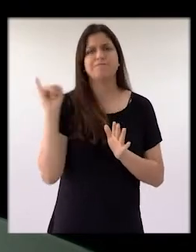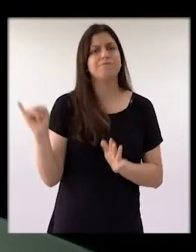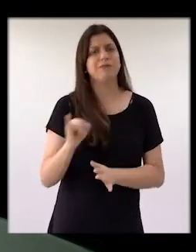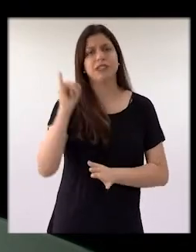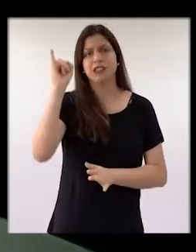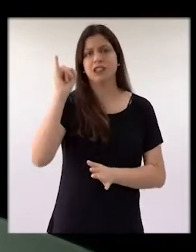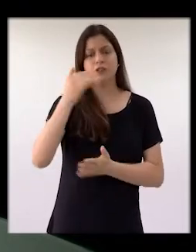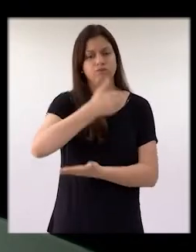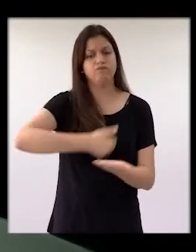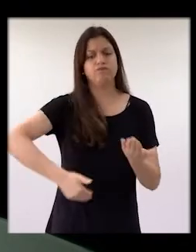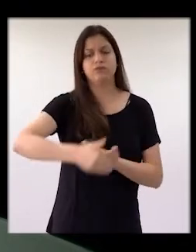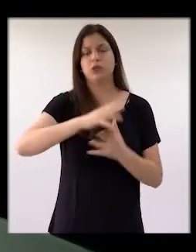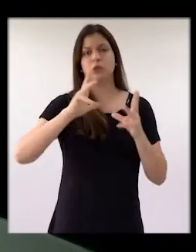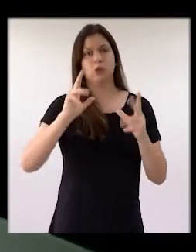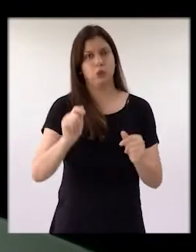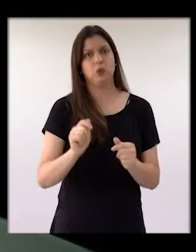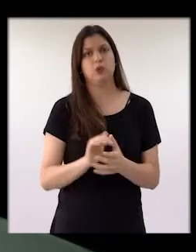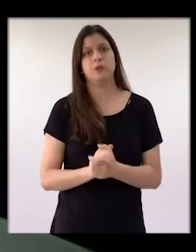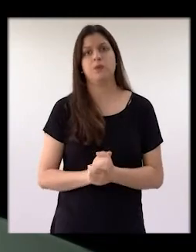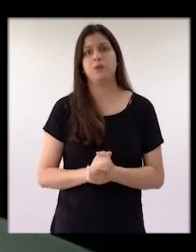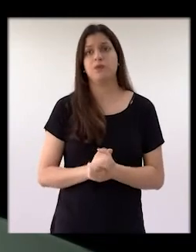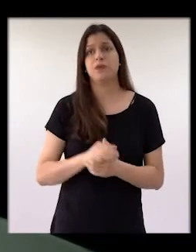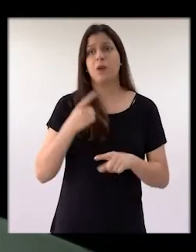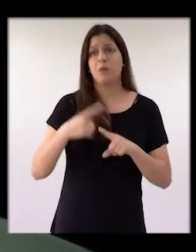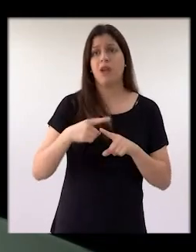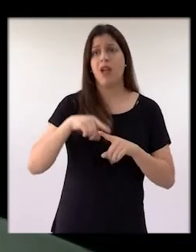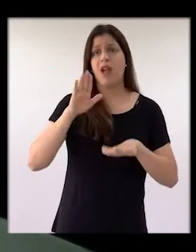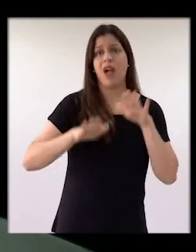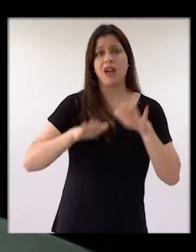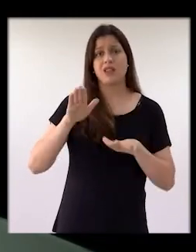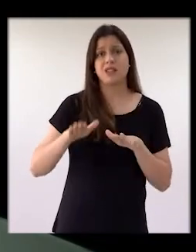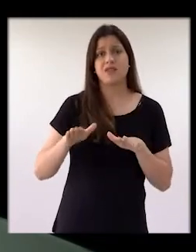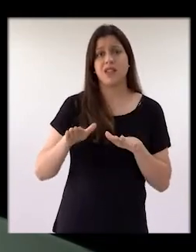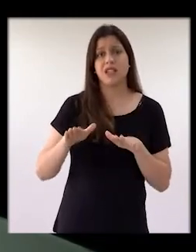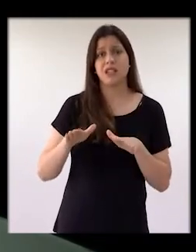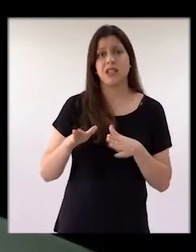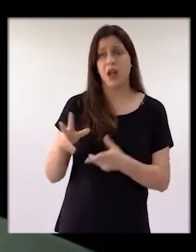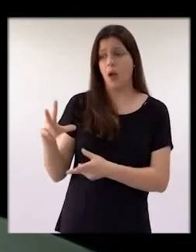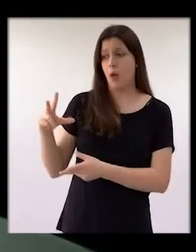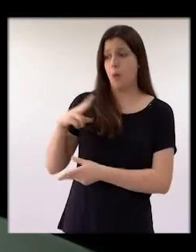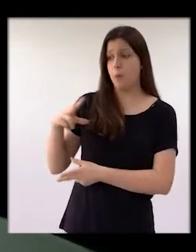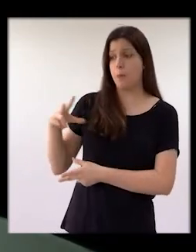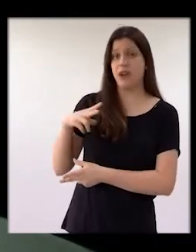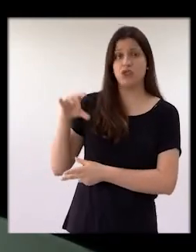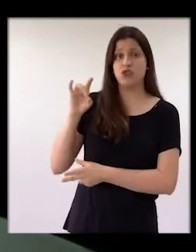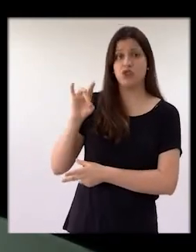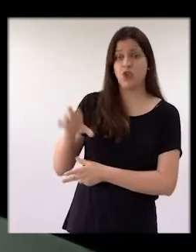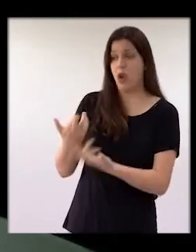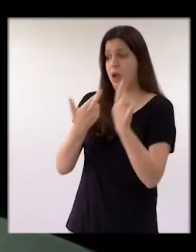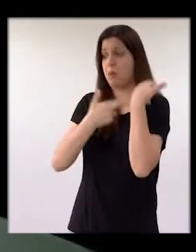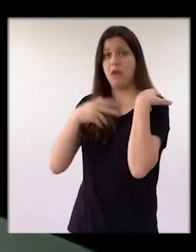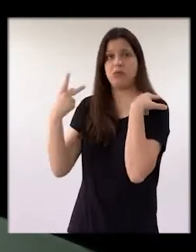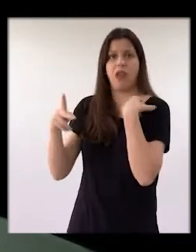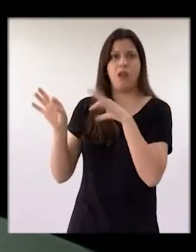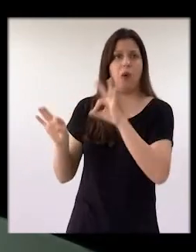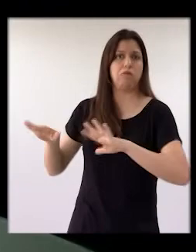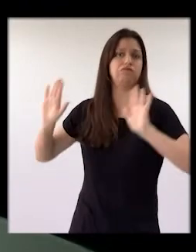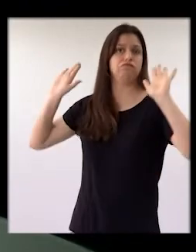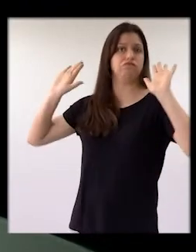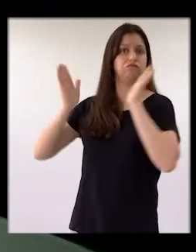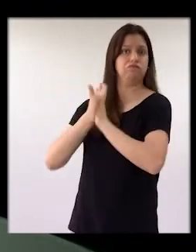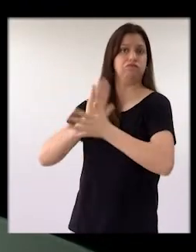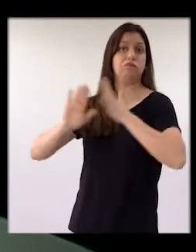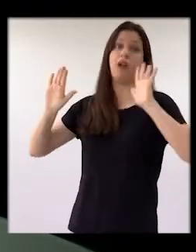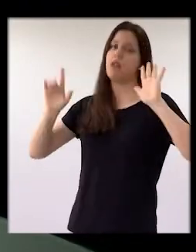para ajudar. Eu acho que todos têm que se unir, todos esses agentes envolvidos, né? Não só a concessão, porque às vezes quando passa para a concessão, acha que é só ele que